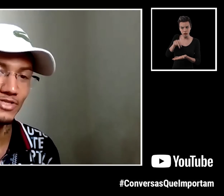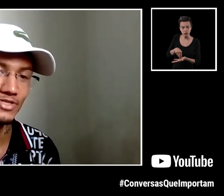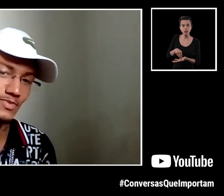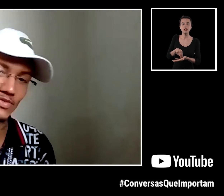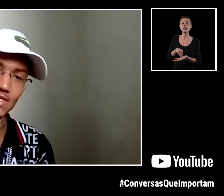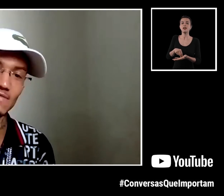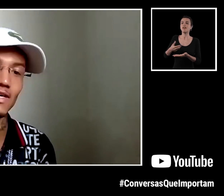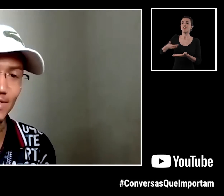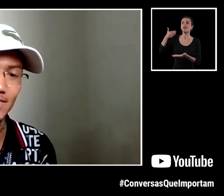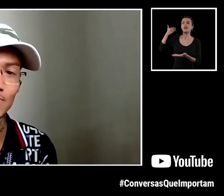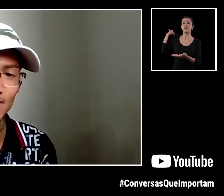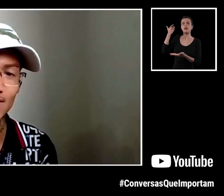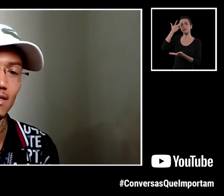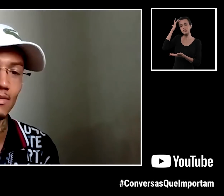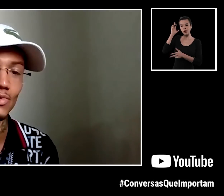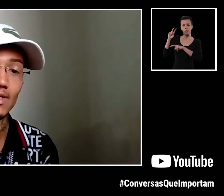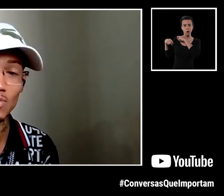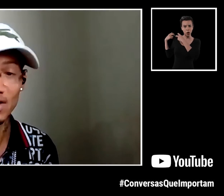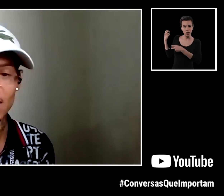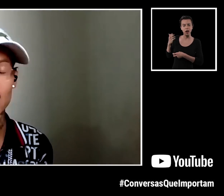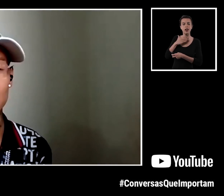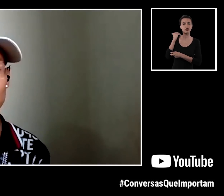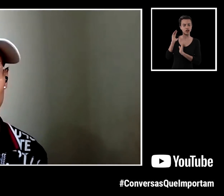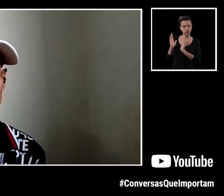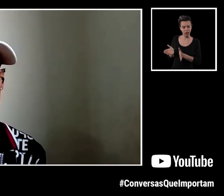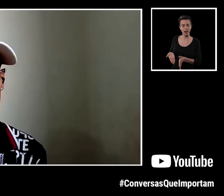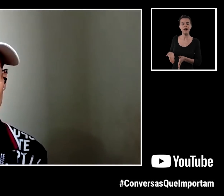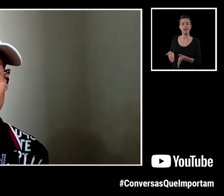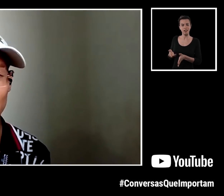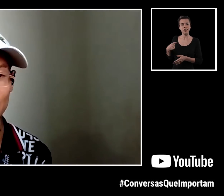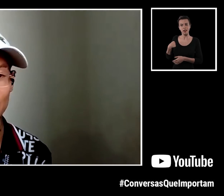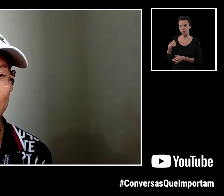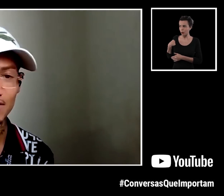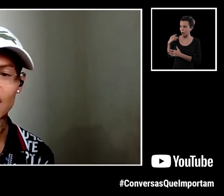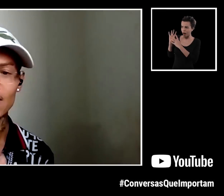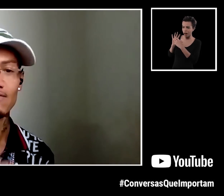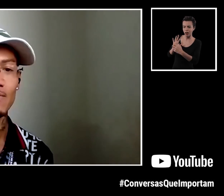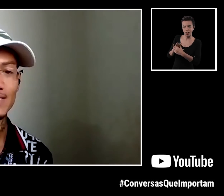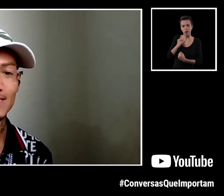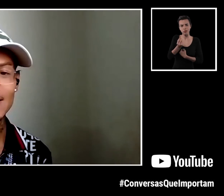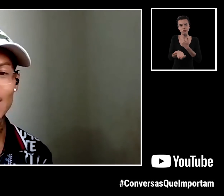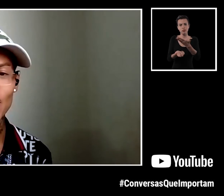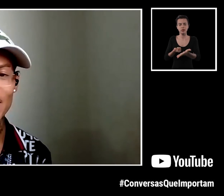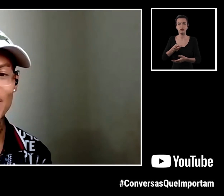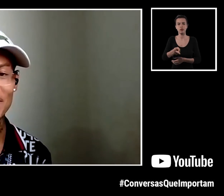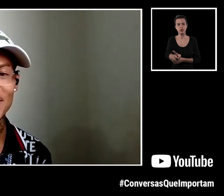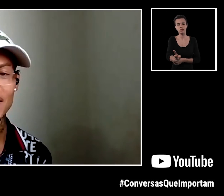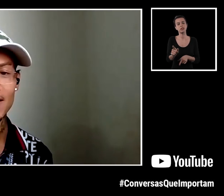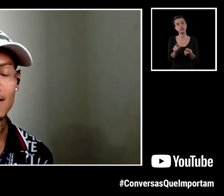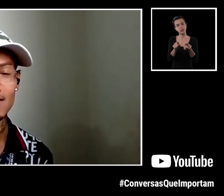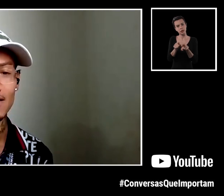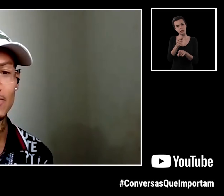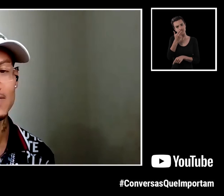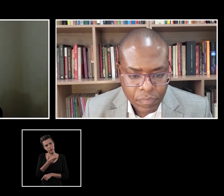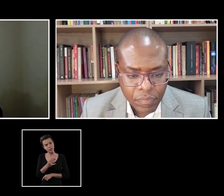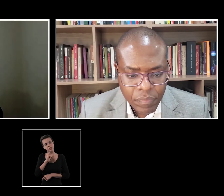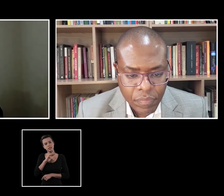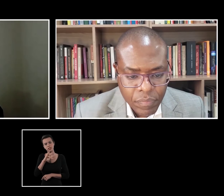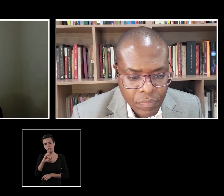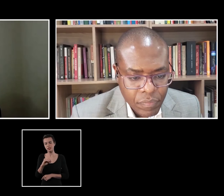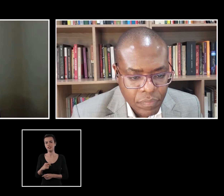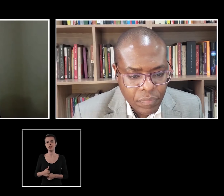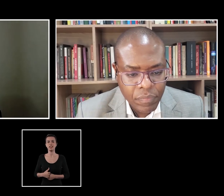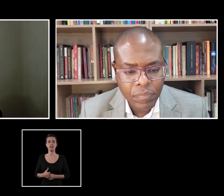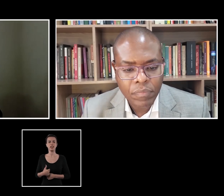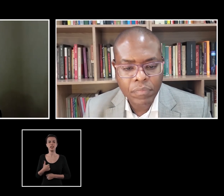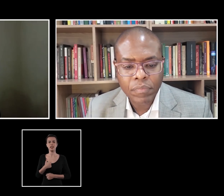cheguei hoje e várias pessoas vieram antes de mim, muitas morreram inclusive, então a gente vai passando essa bola aí para frente. Inclusive você